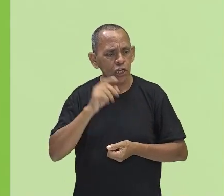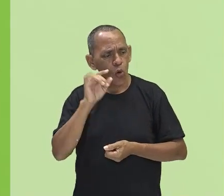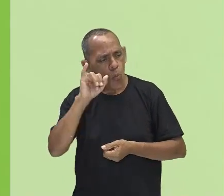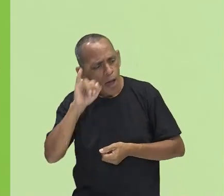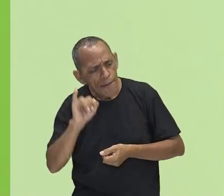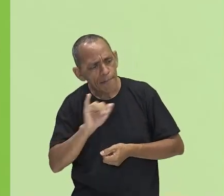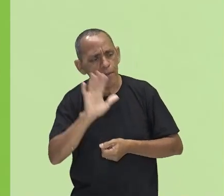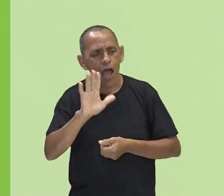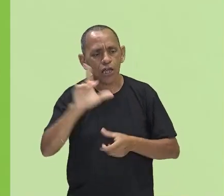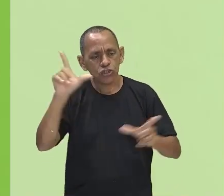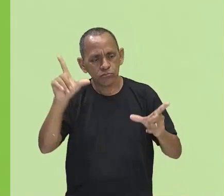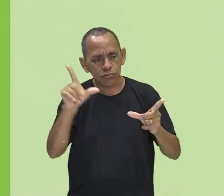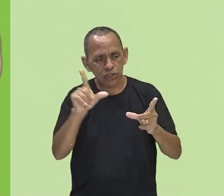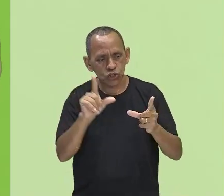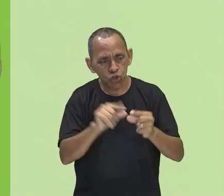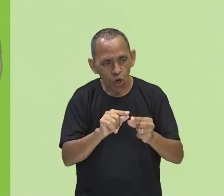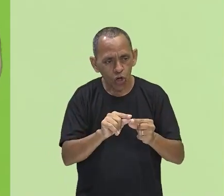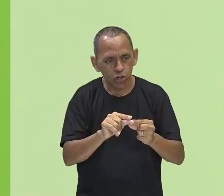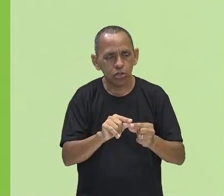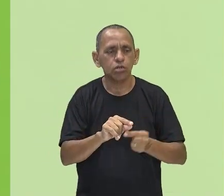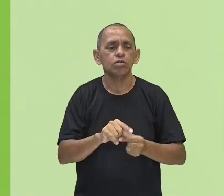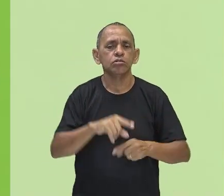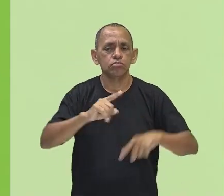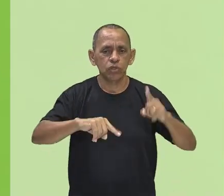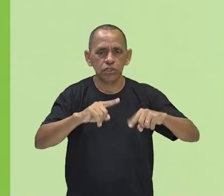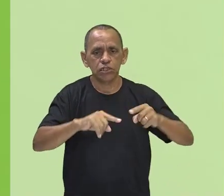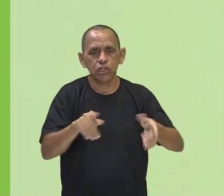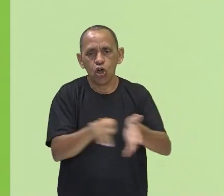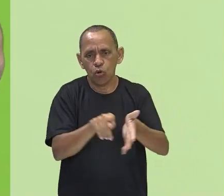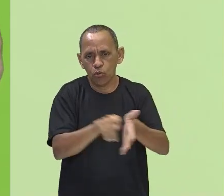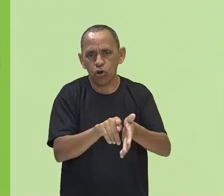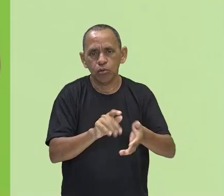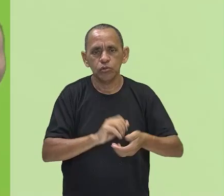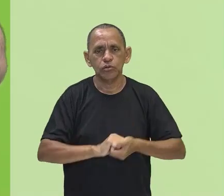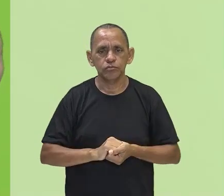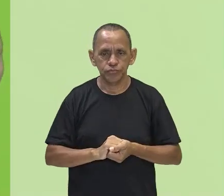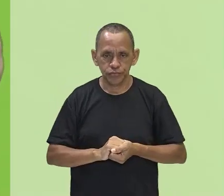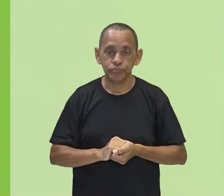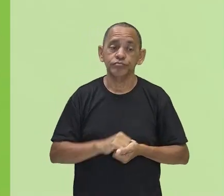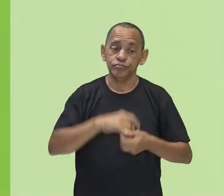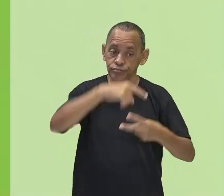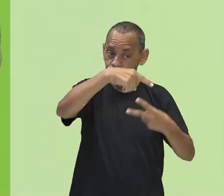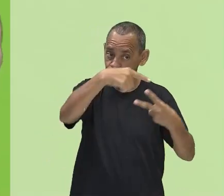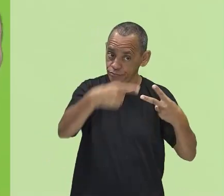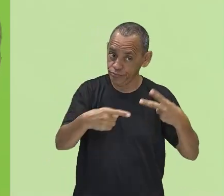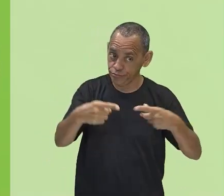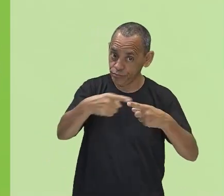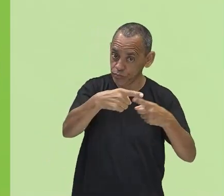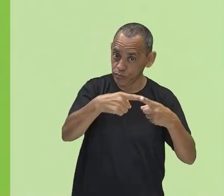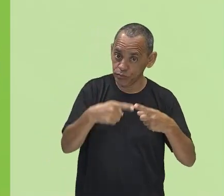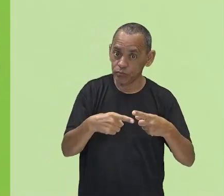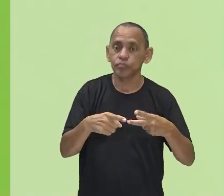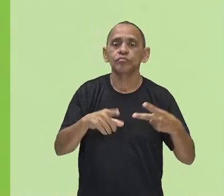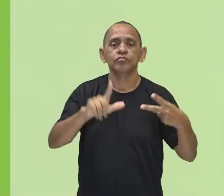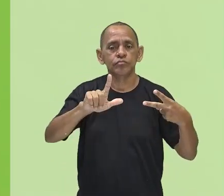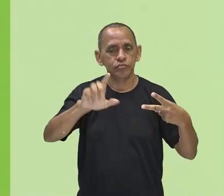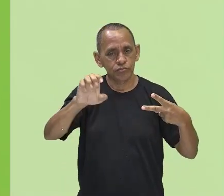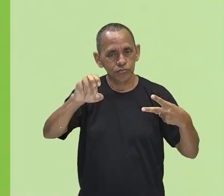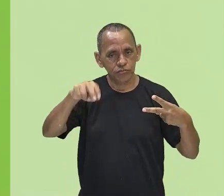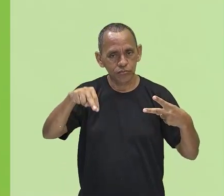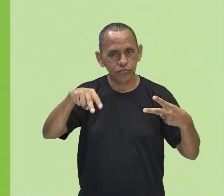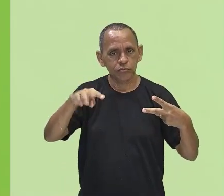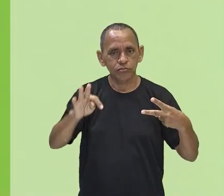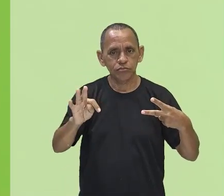imagem menor do objeto. Então, veja, nós estudamos aqui dois tipos de lentes. As lentes convergentes, em